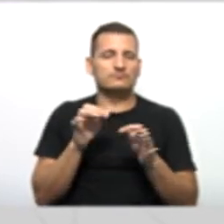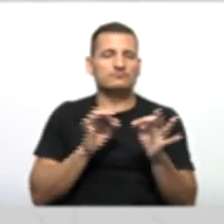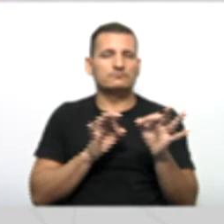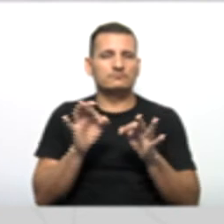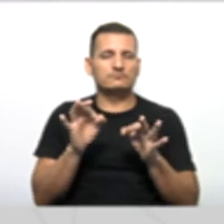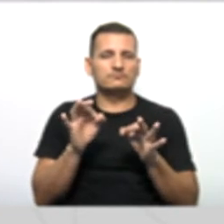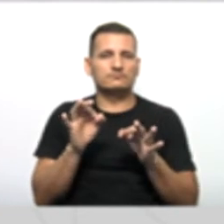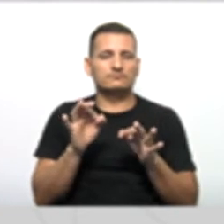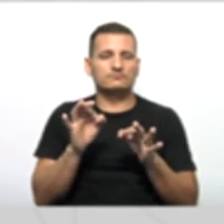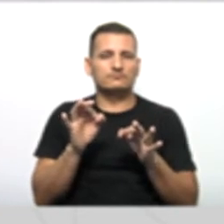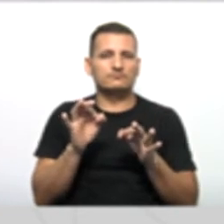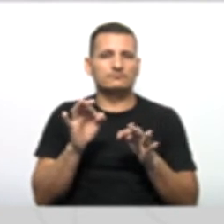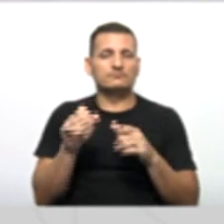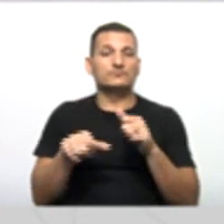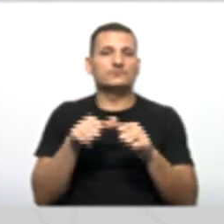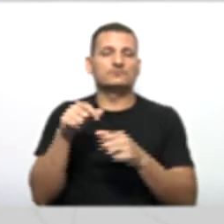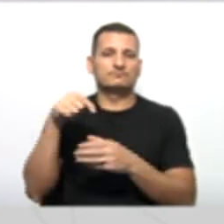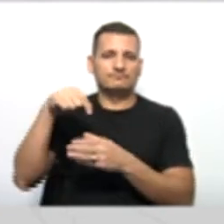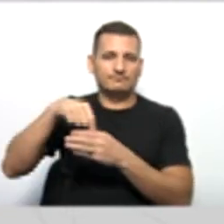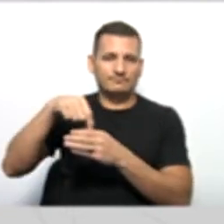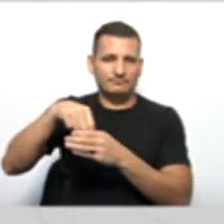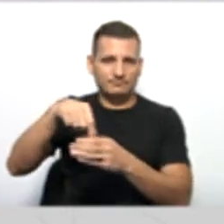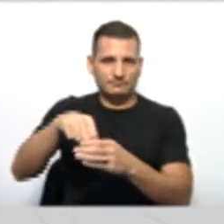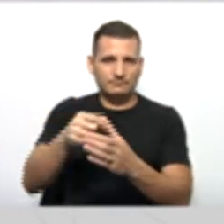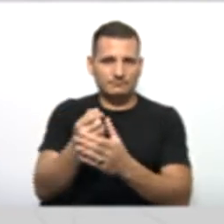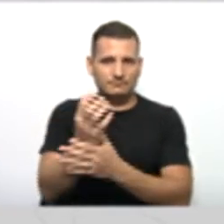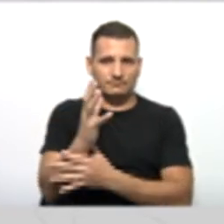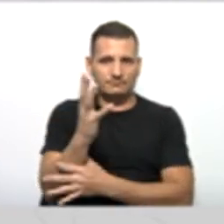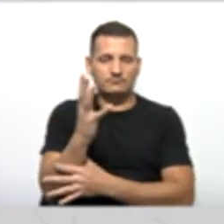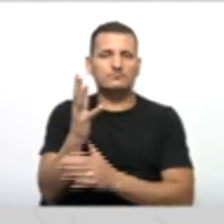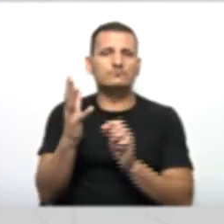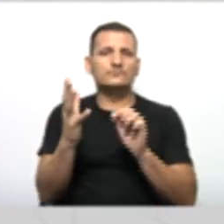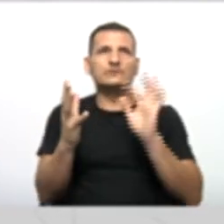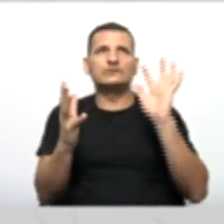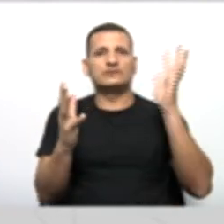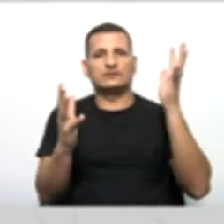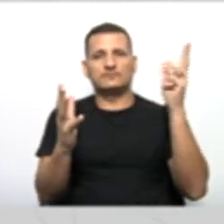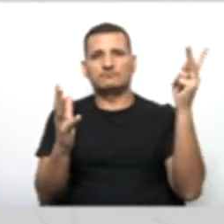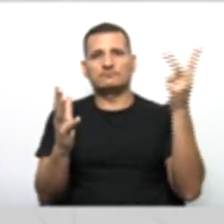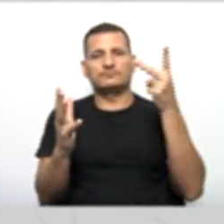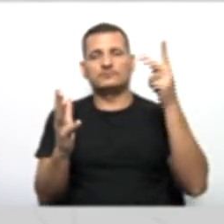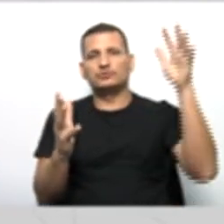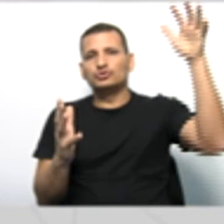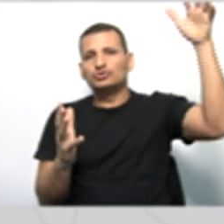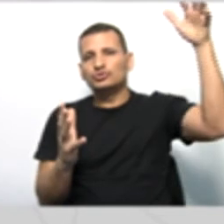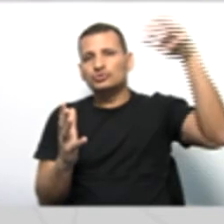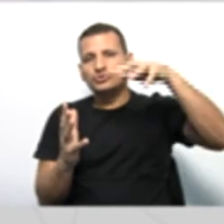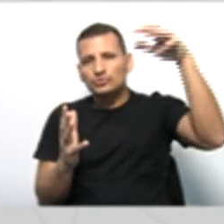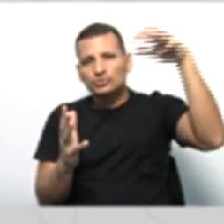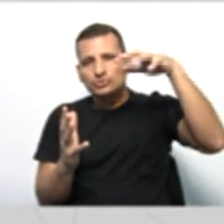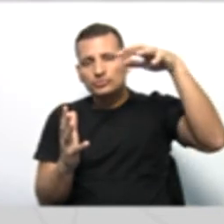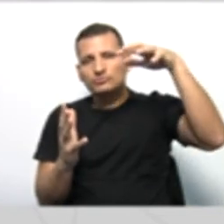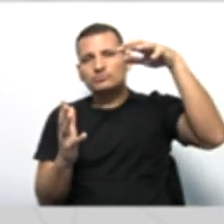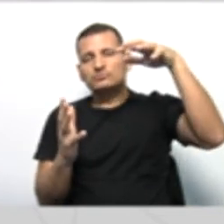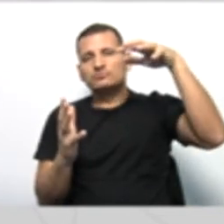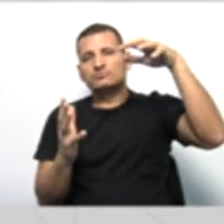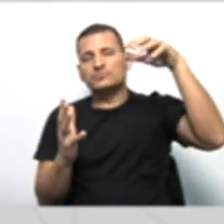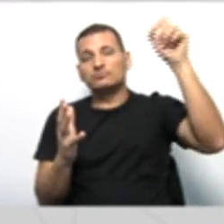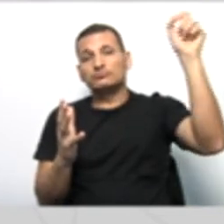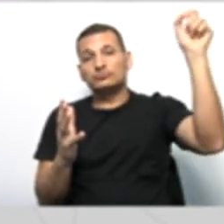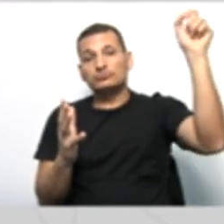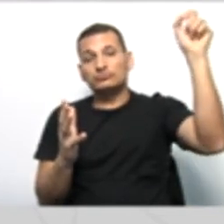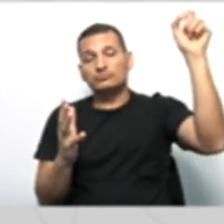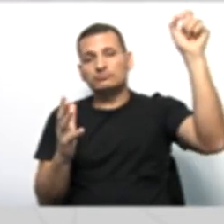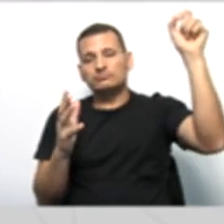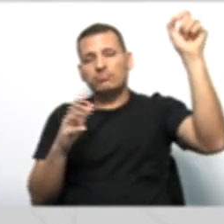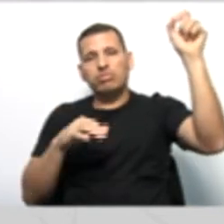mudar a nossa plantação. Pode ser que o clima mude, aconteça uma chuva, o solo não seja propício e ali no